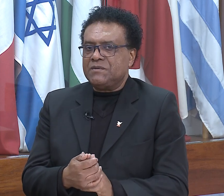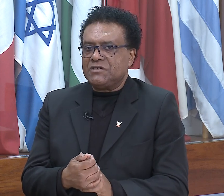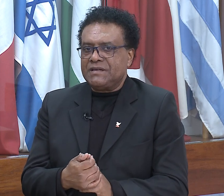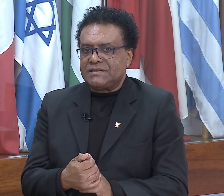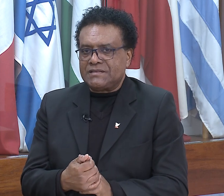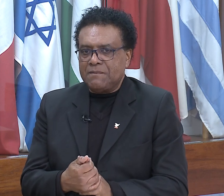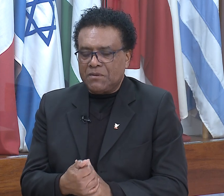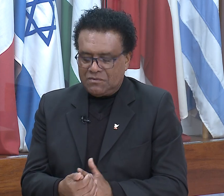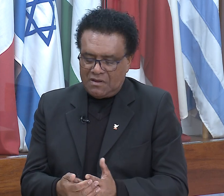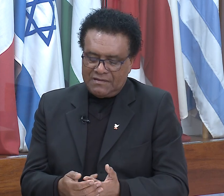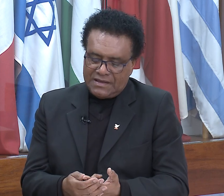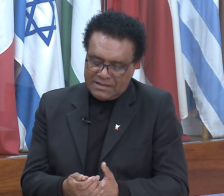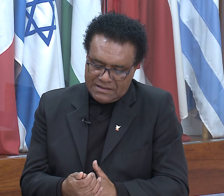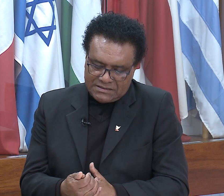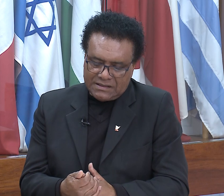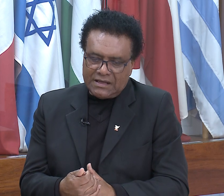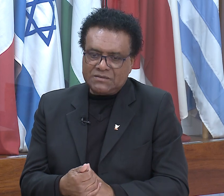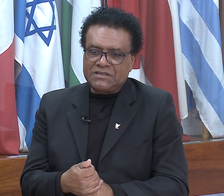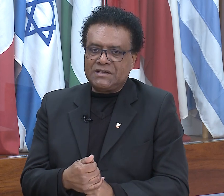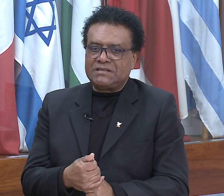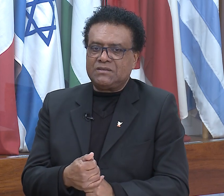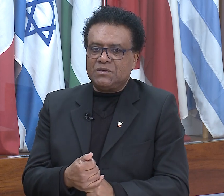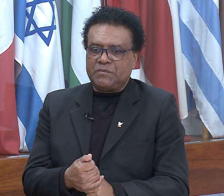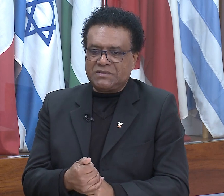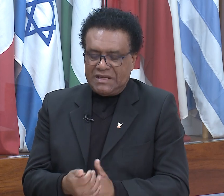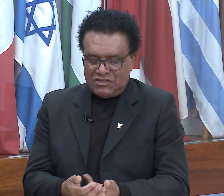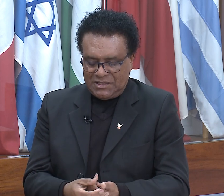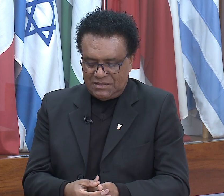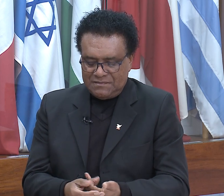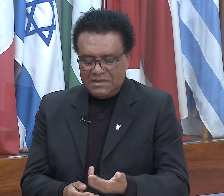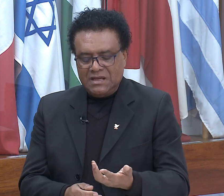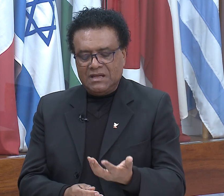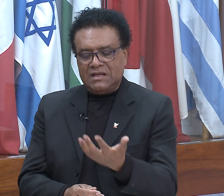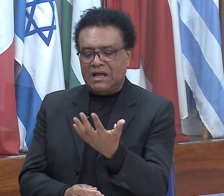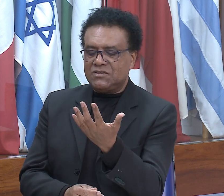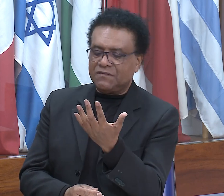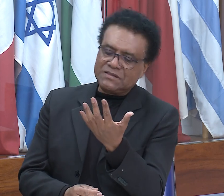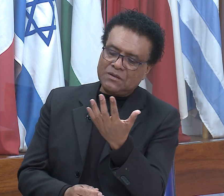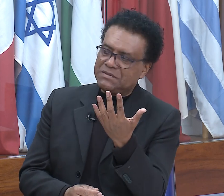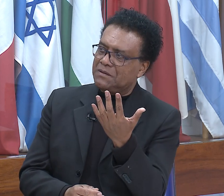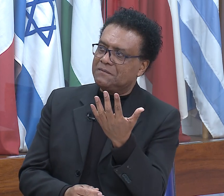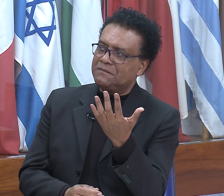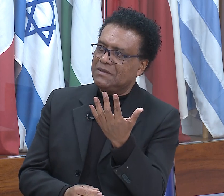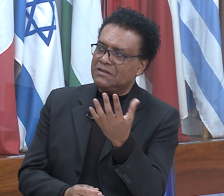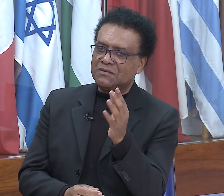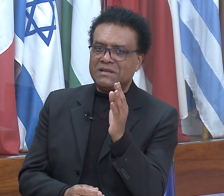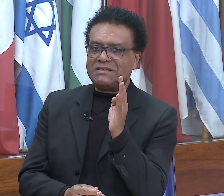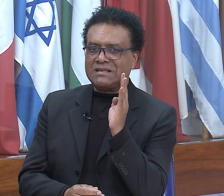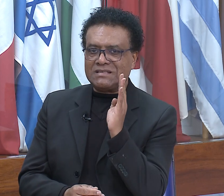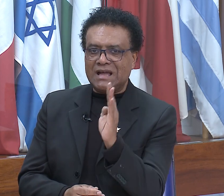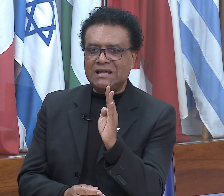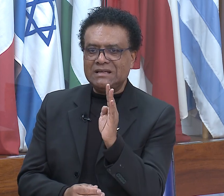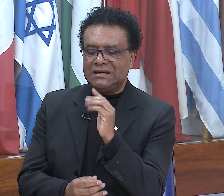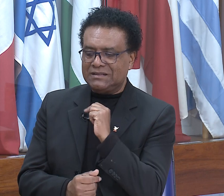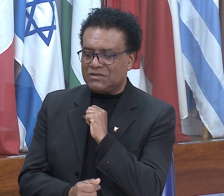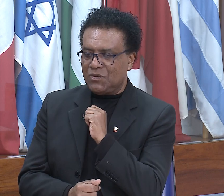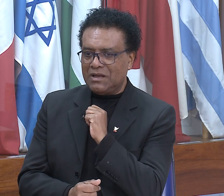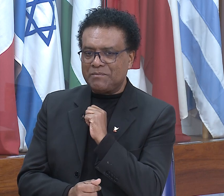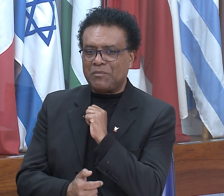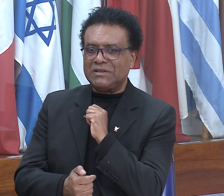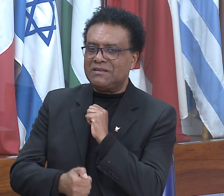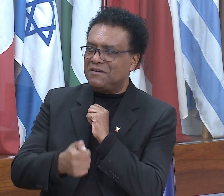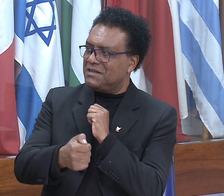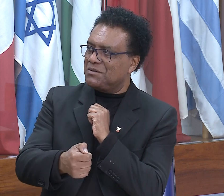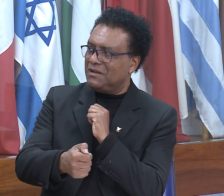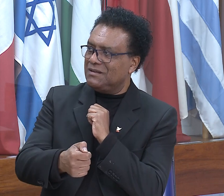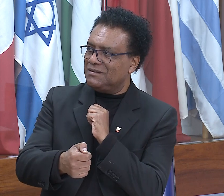na rádio Medianeira 100.9 radialista na rádio Medianeira 102.7 e aqui aí te fazer uma opção tive um licenciar da escola